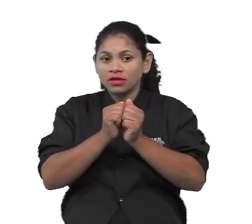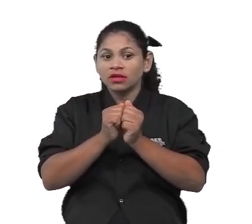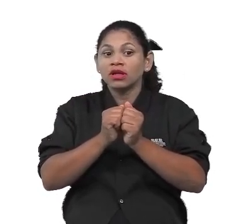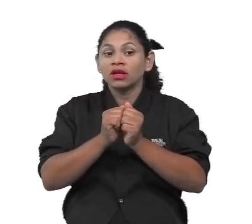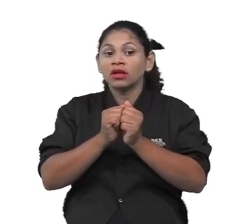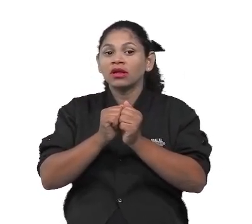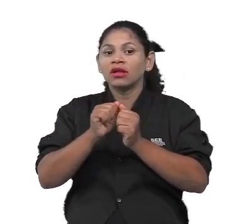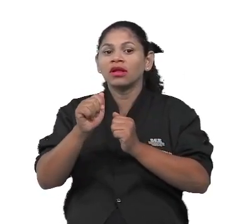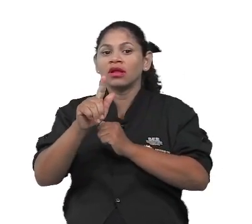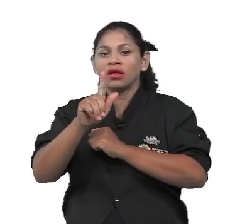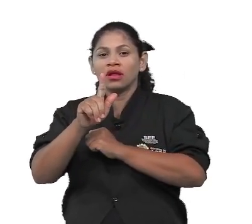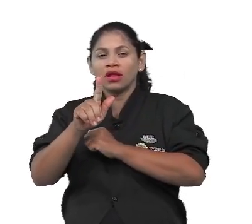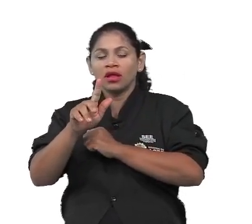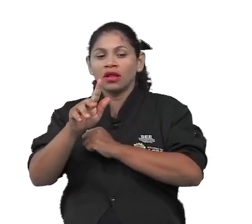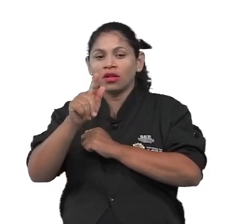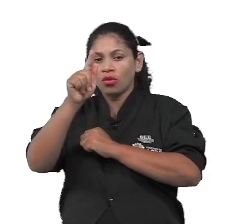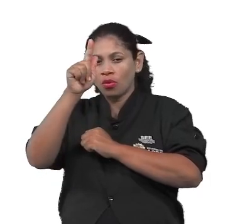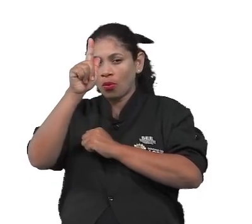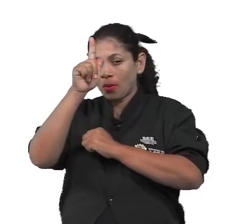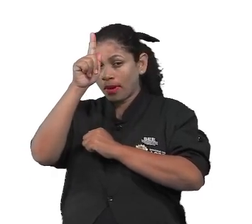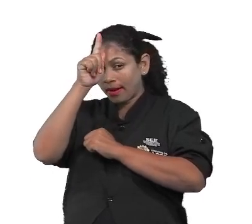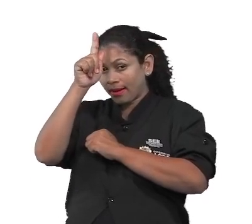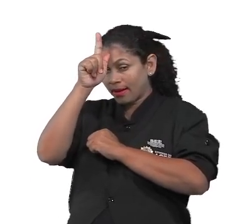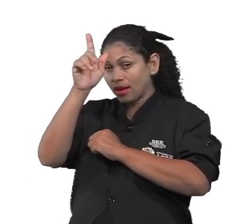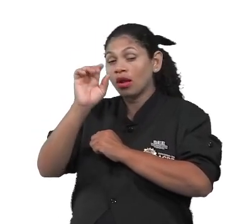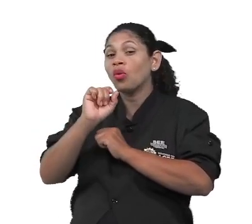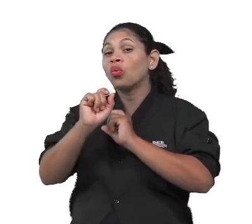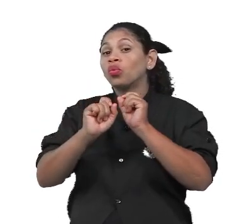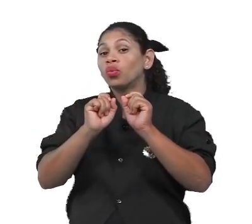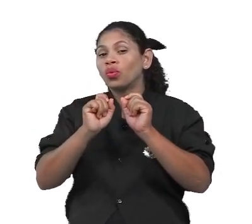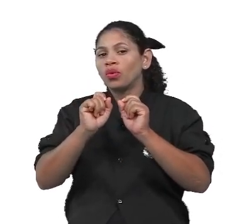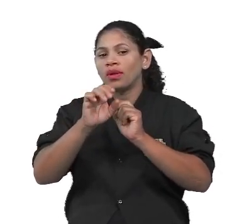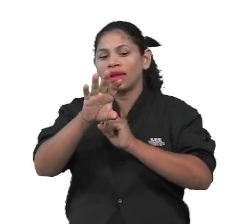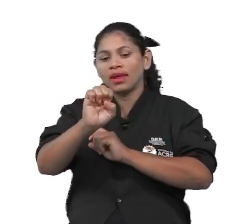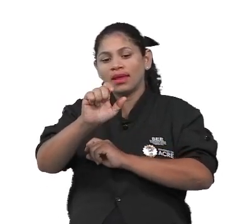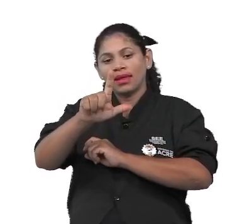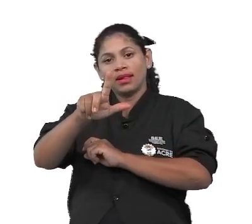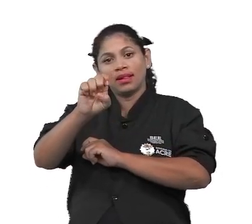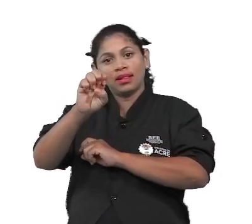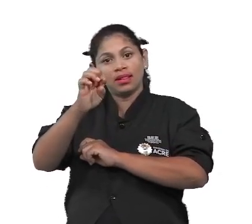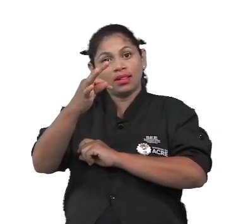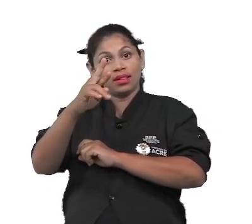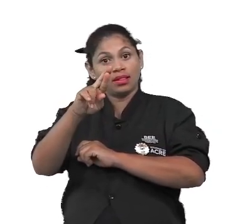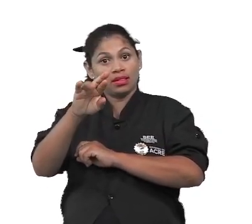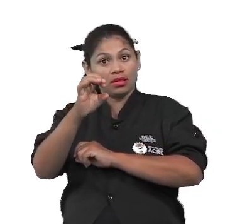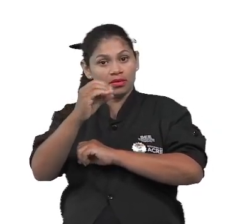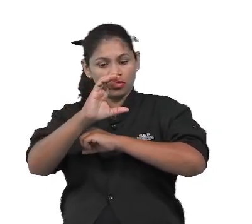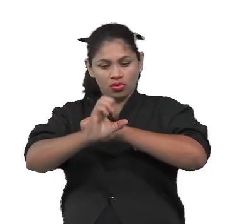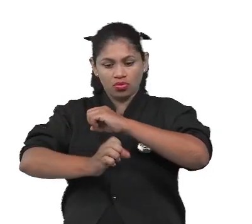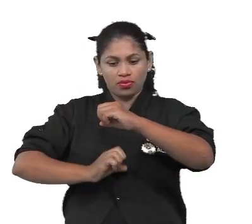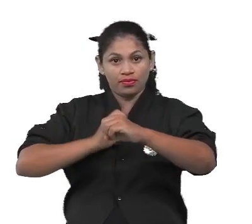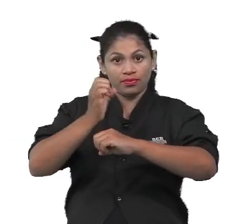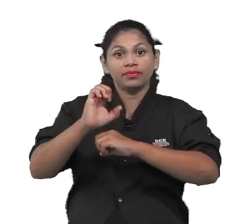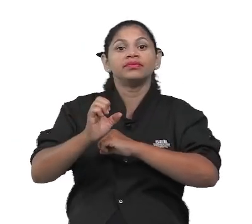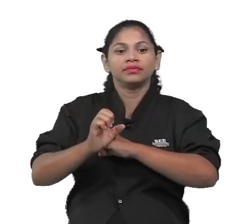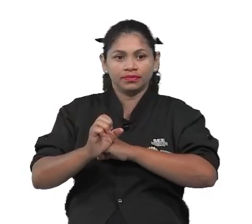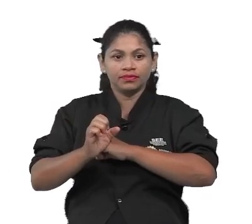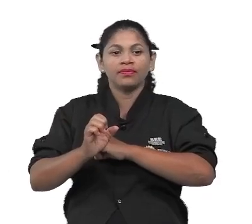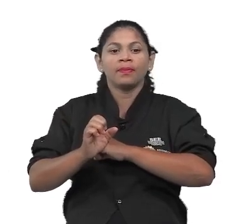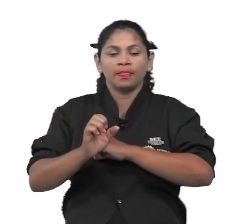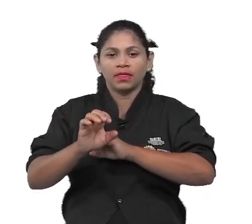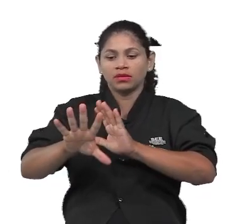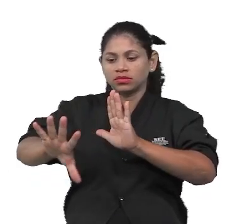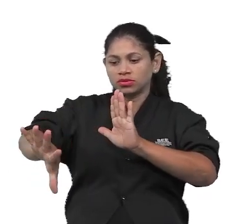gente, olha só, né, de onde vem aí o termo elétron. Ele adquiria o quê, gente? Uma capacidade de atrair